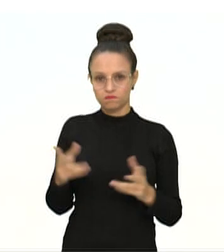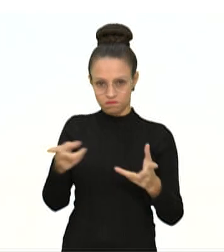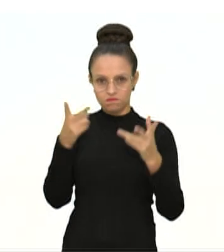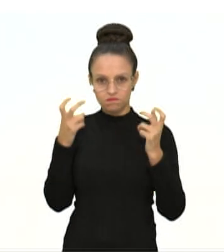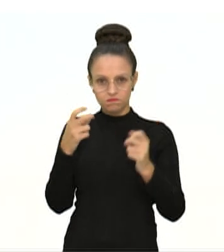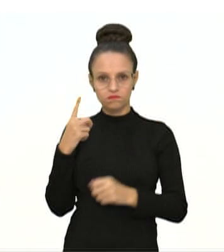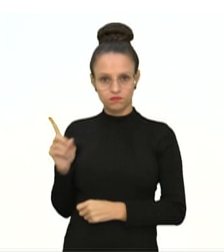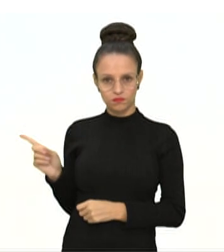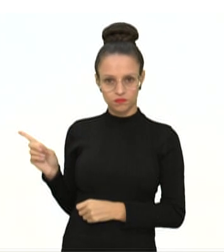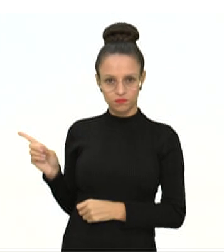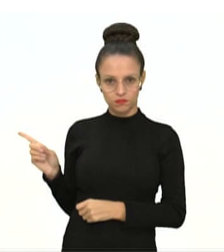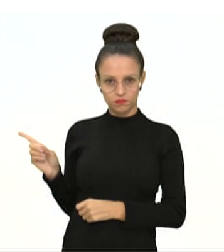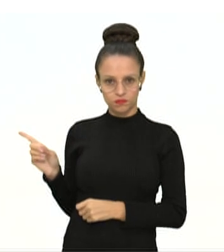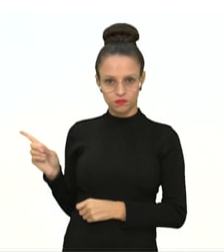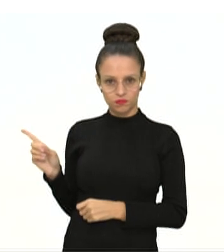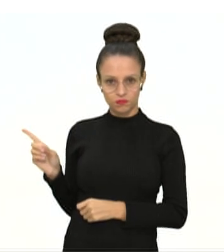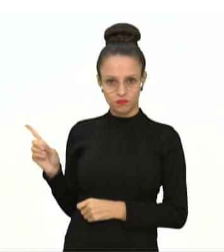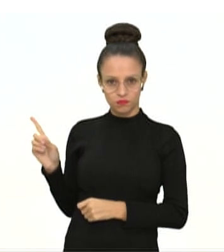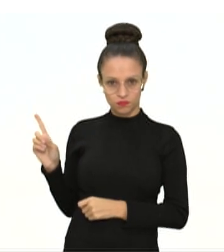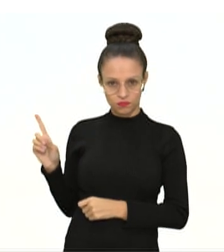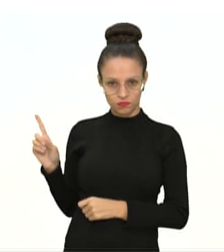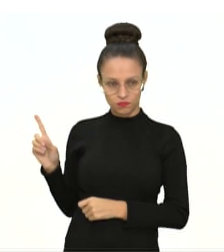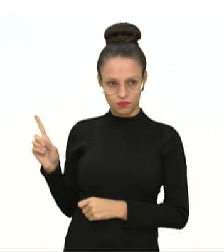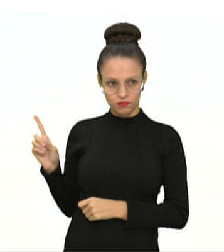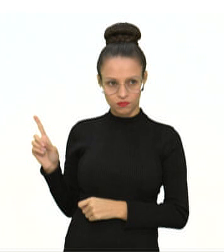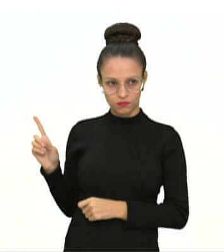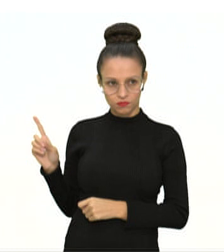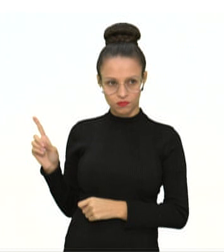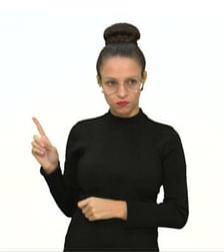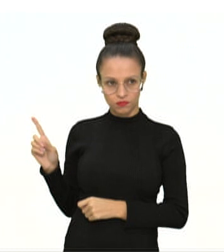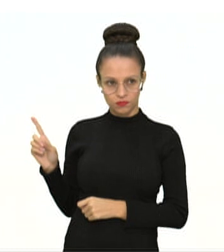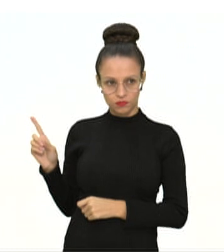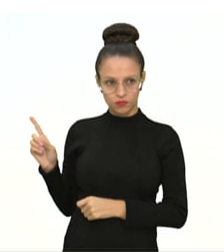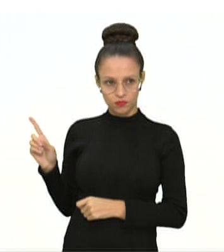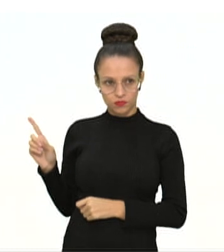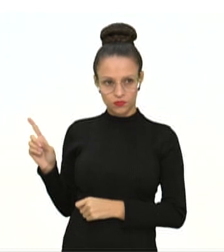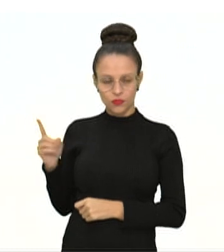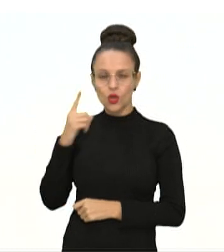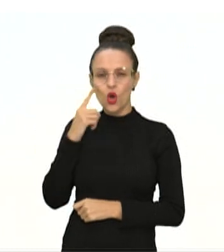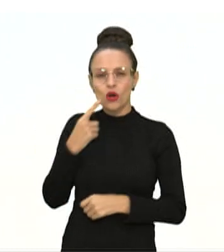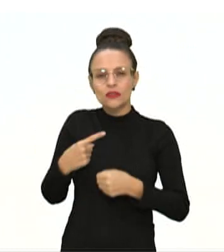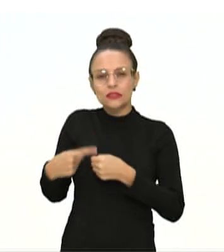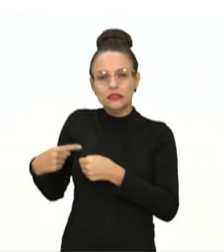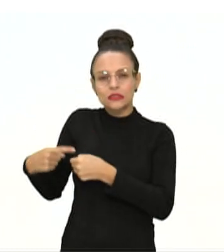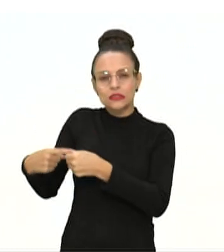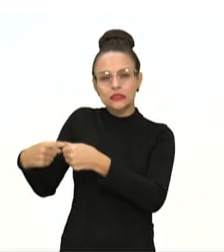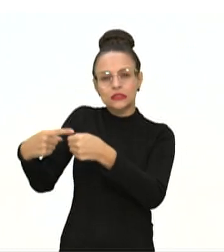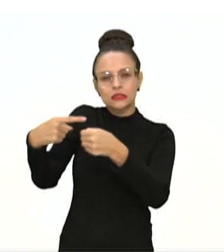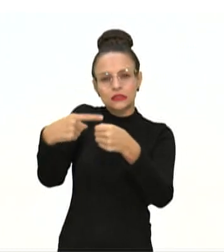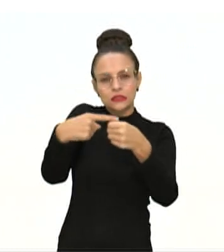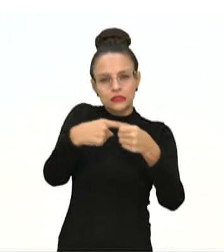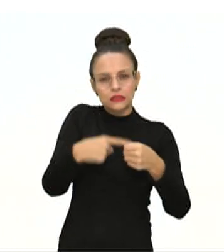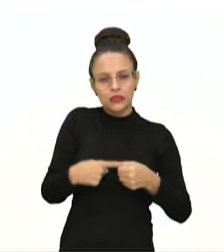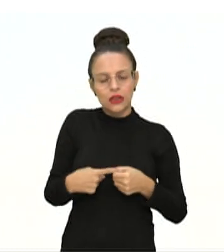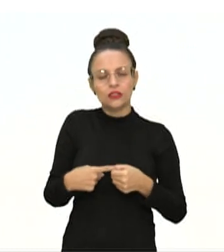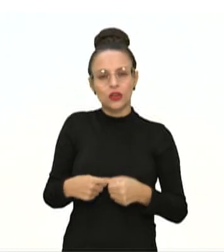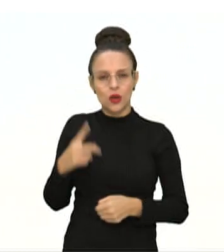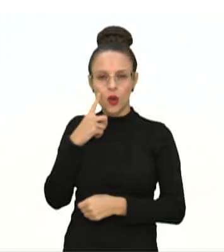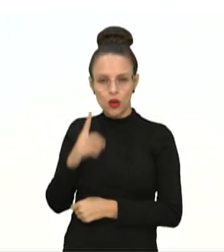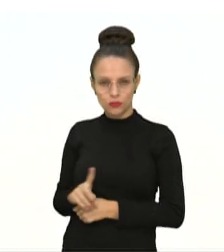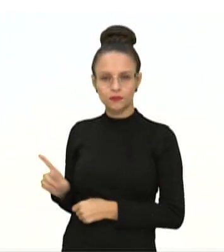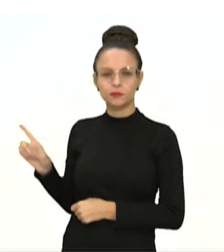Marcou? Percebeu? Ó, Leão, Castela, Navarra, Aragão,